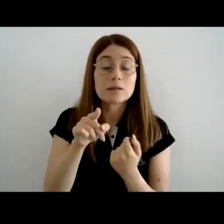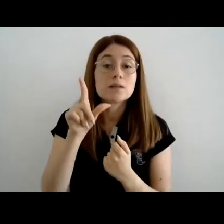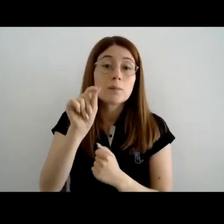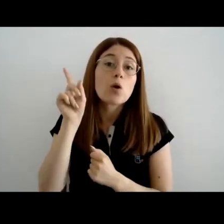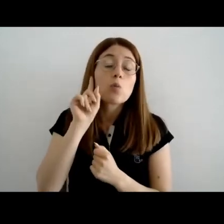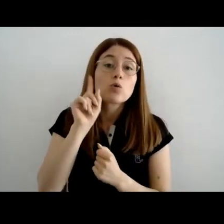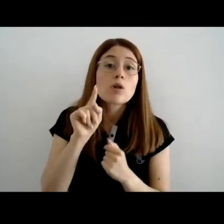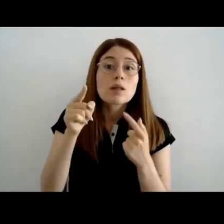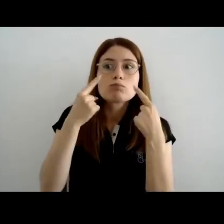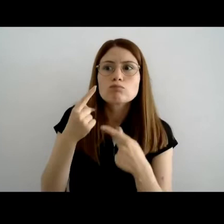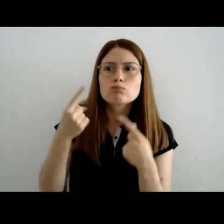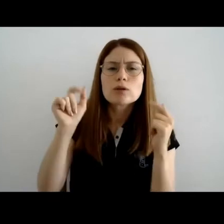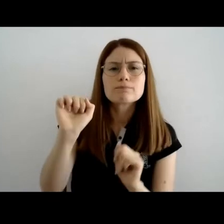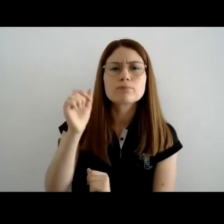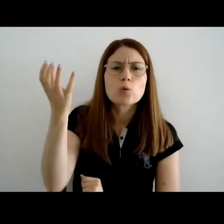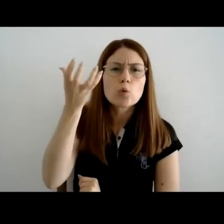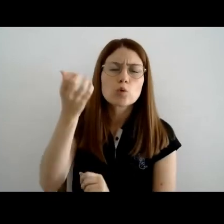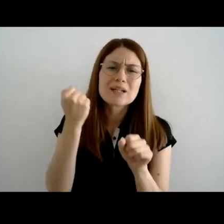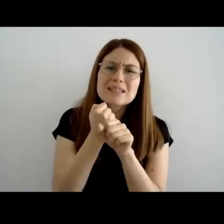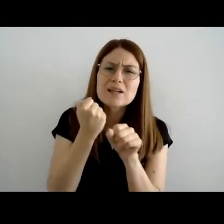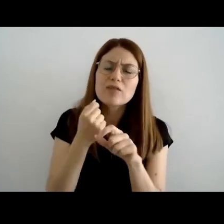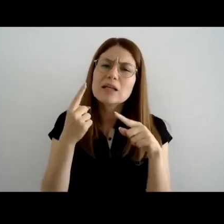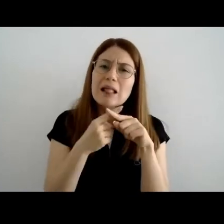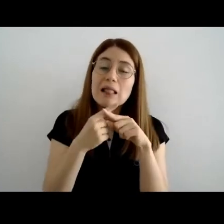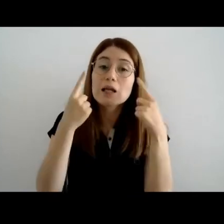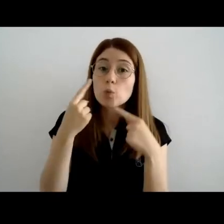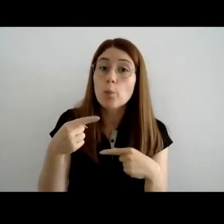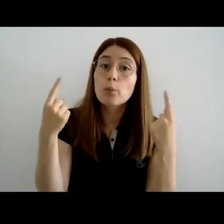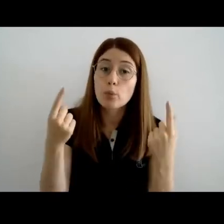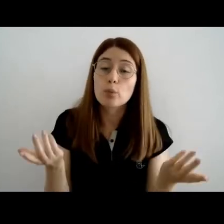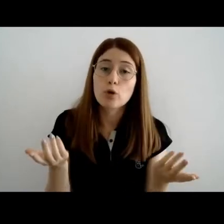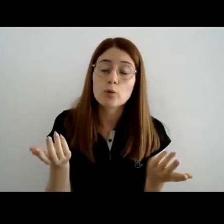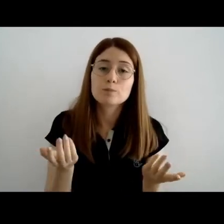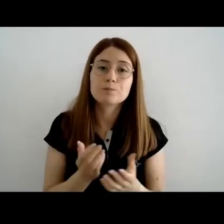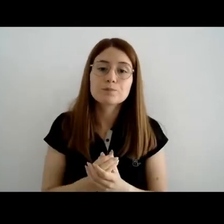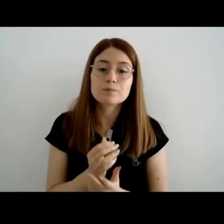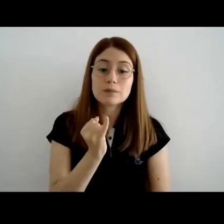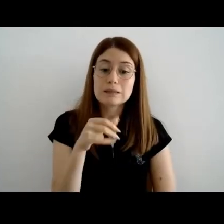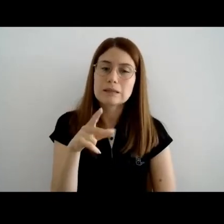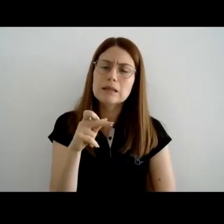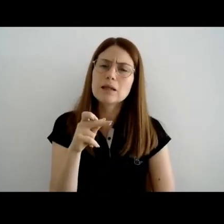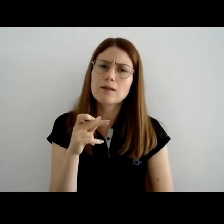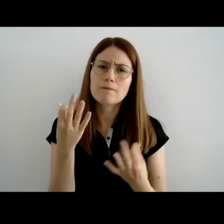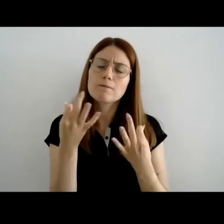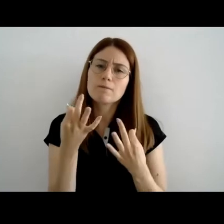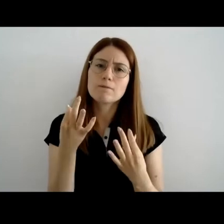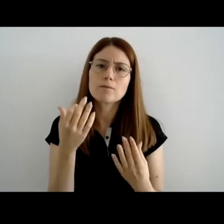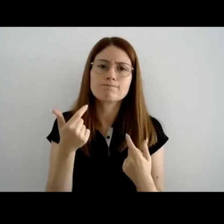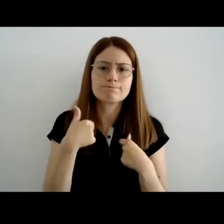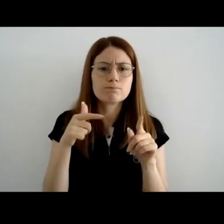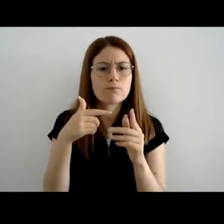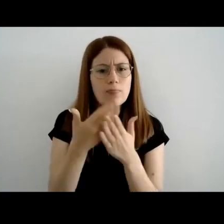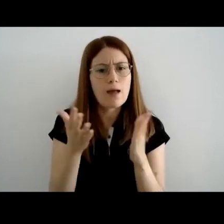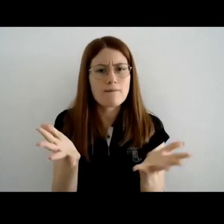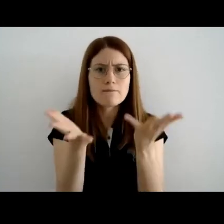também na cultura de serviço e de interesses públicos, e que o INA se assuma como um centro promotor do